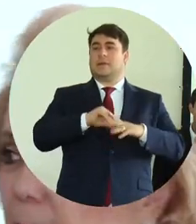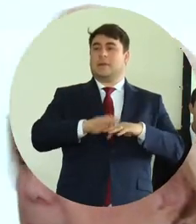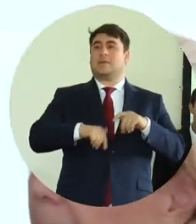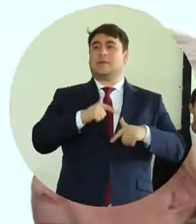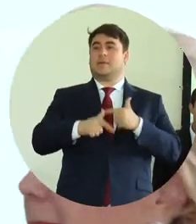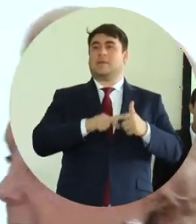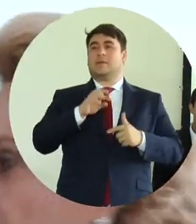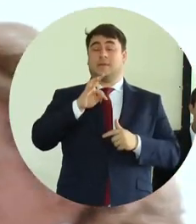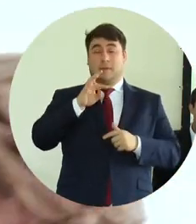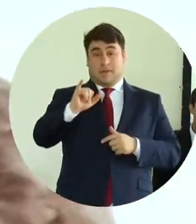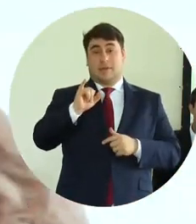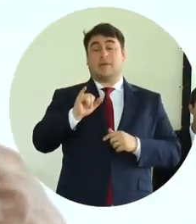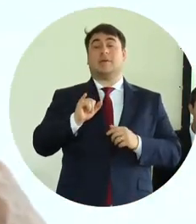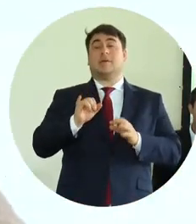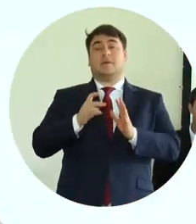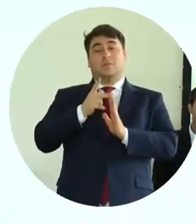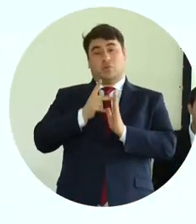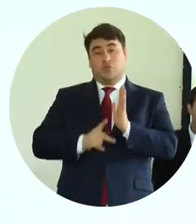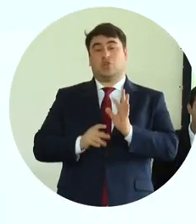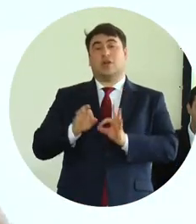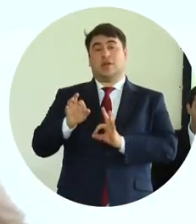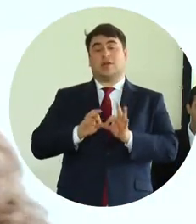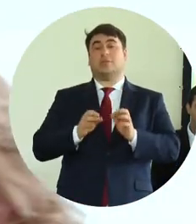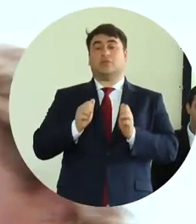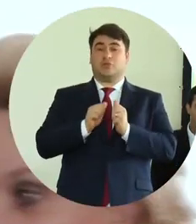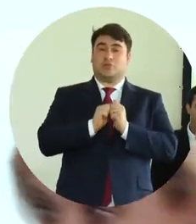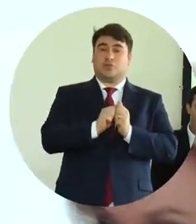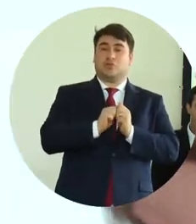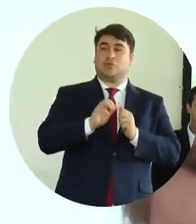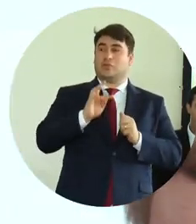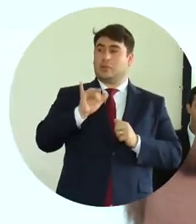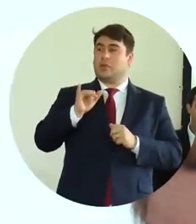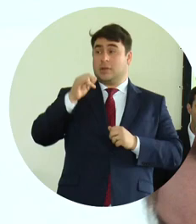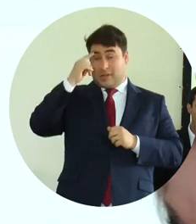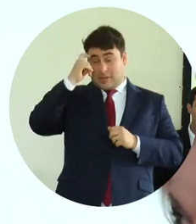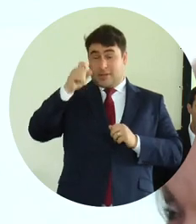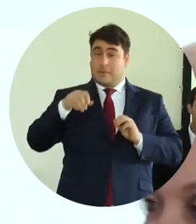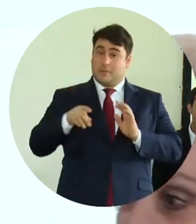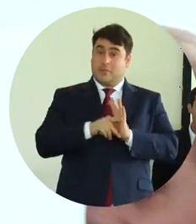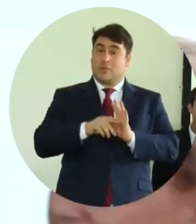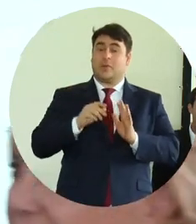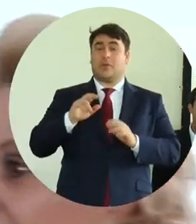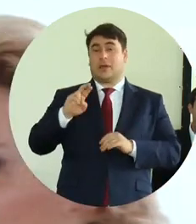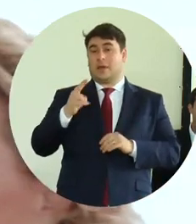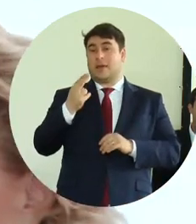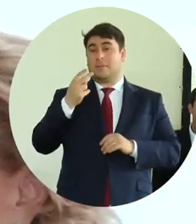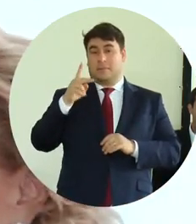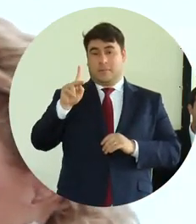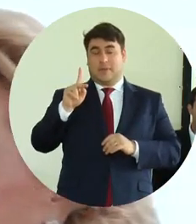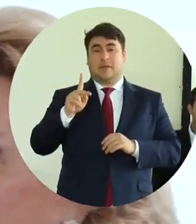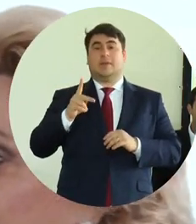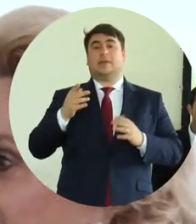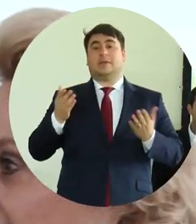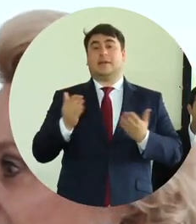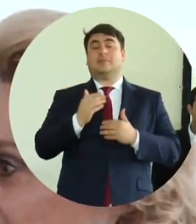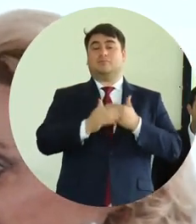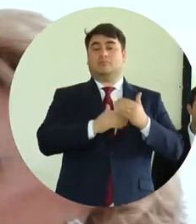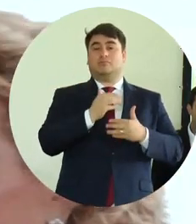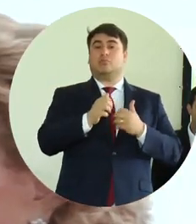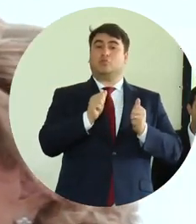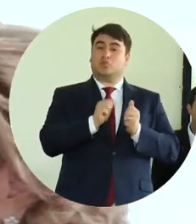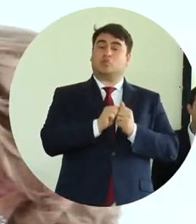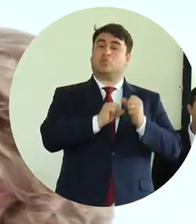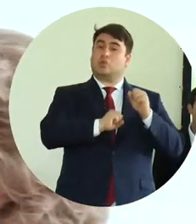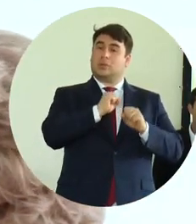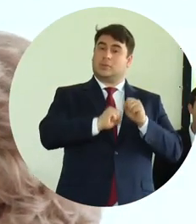TI, projeto Juntos na TI, projeto idealizado pela HPE e desenvolvido em conjunto com